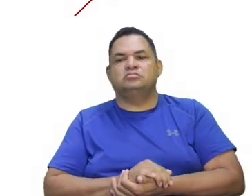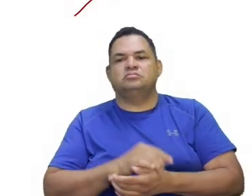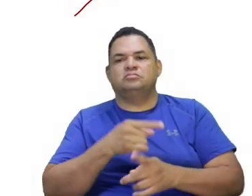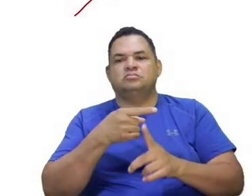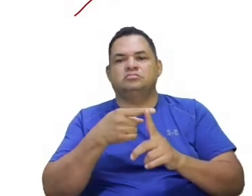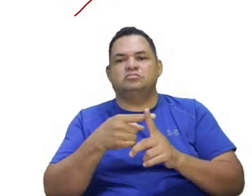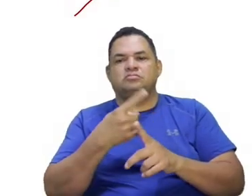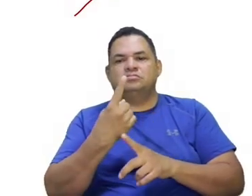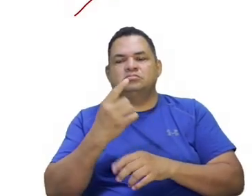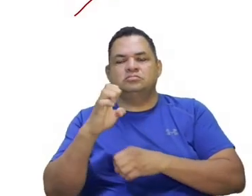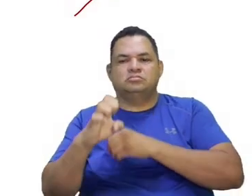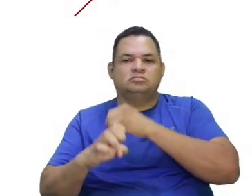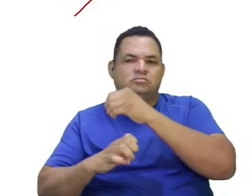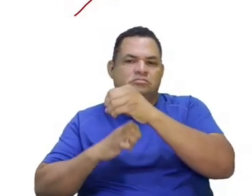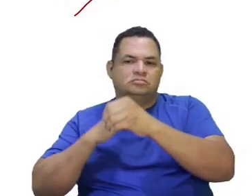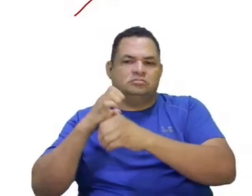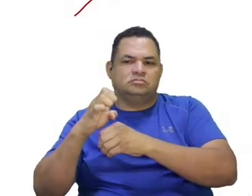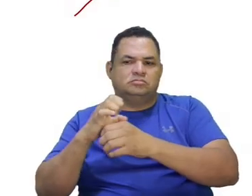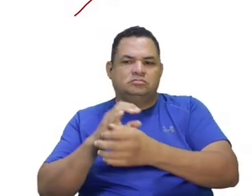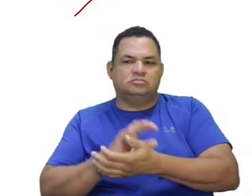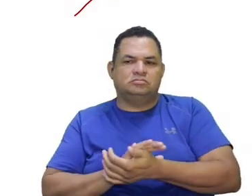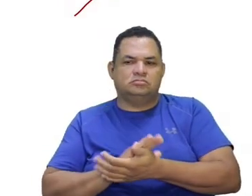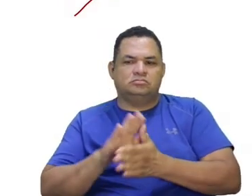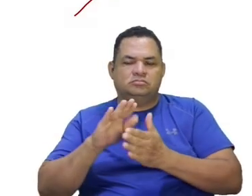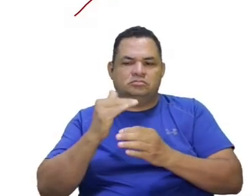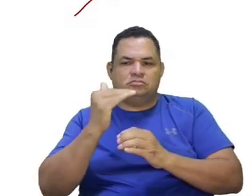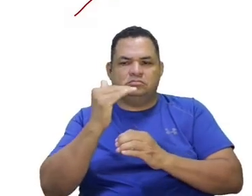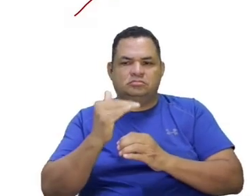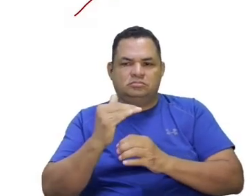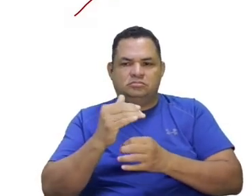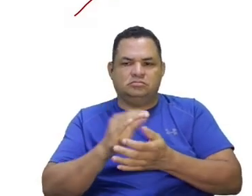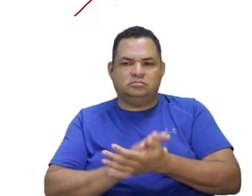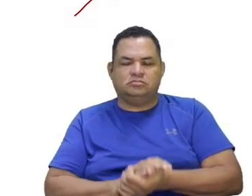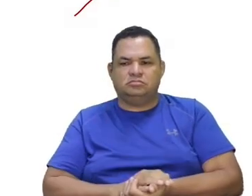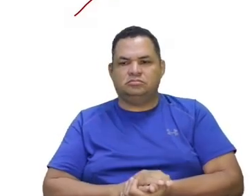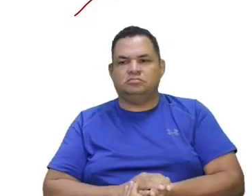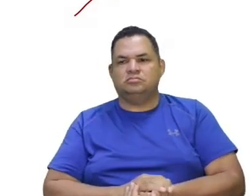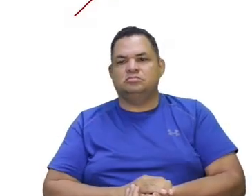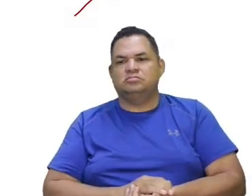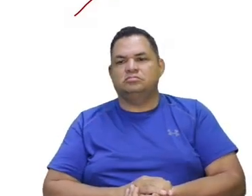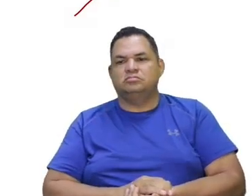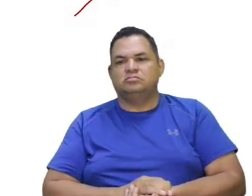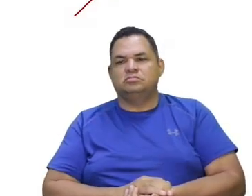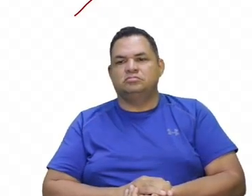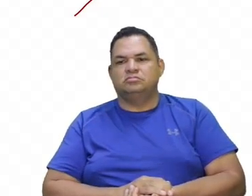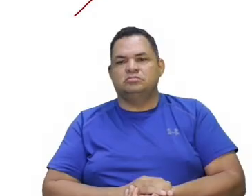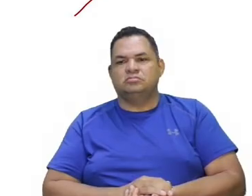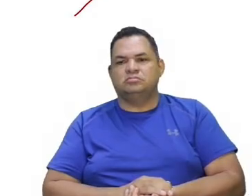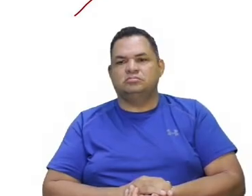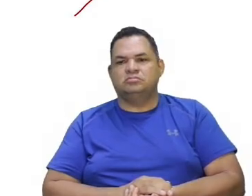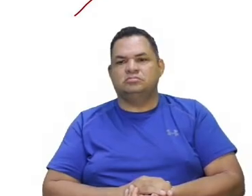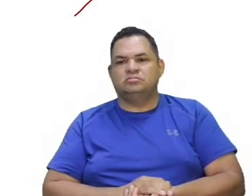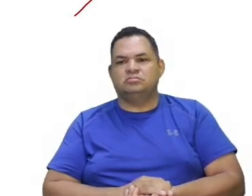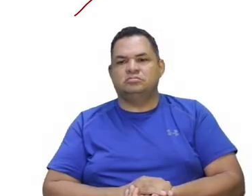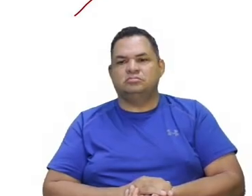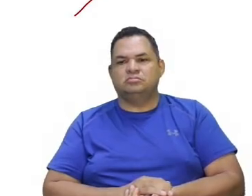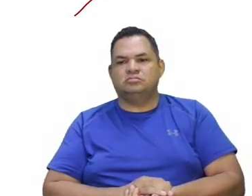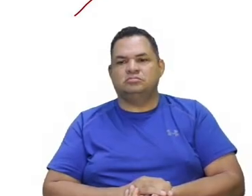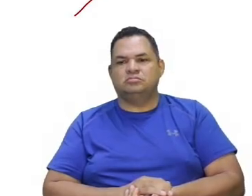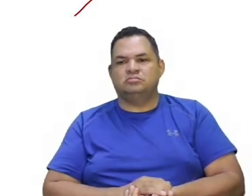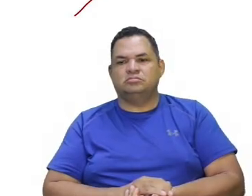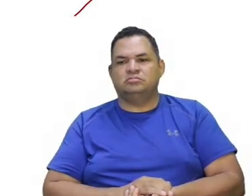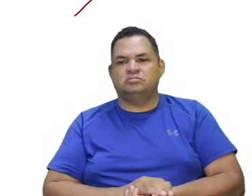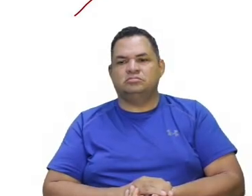um elétron do outro subnível, que é o 3,2. Tá vendo aqui,